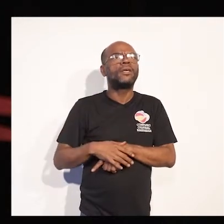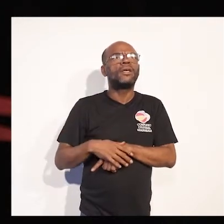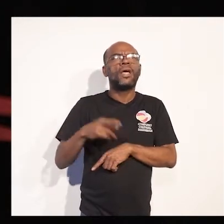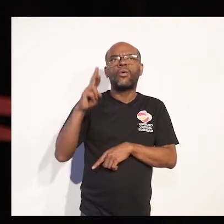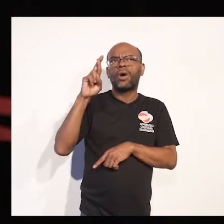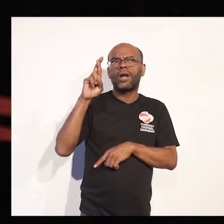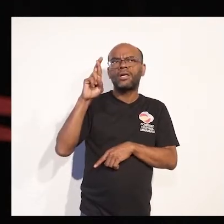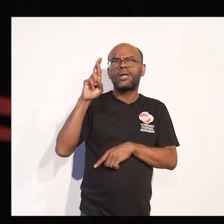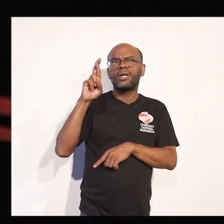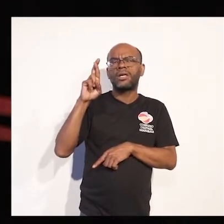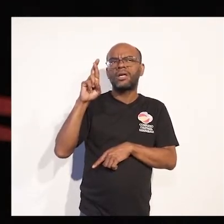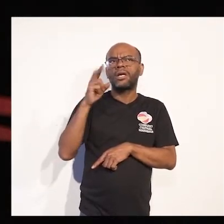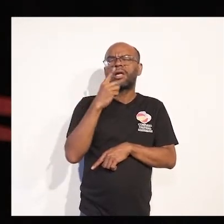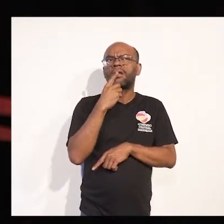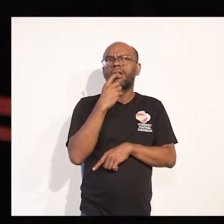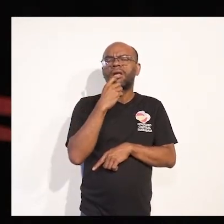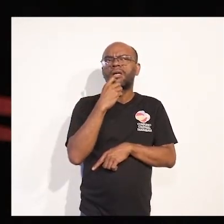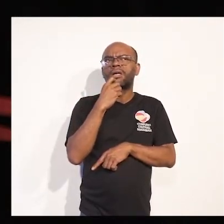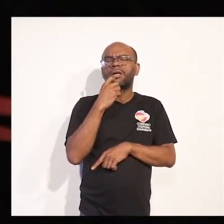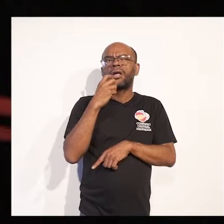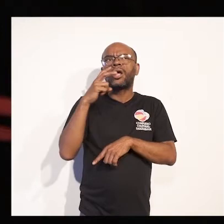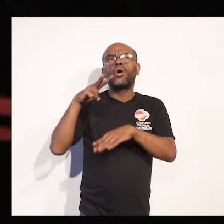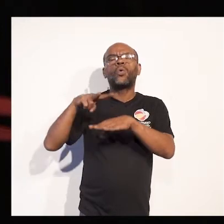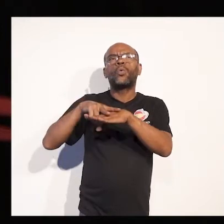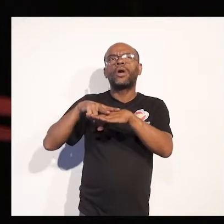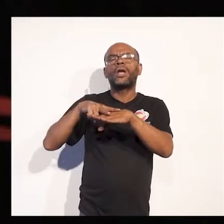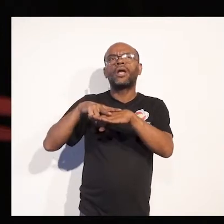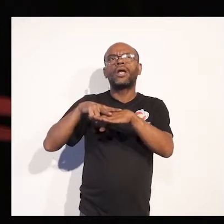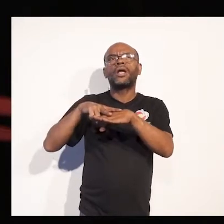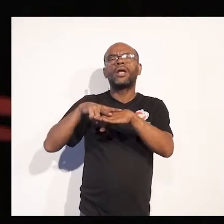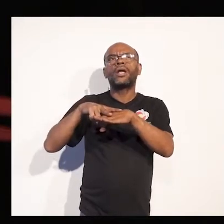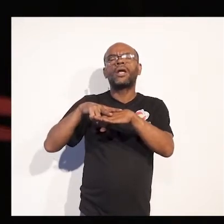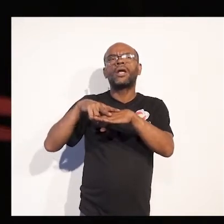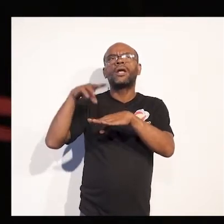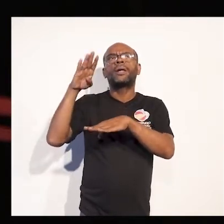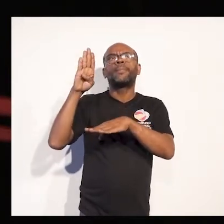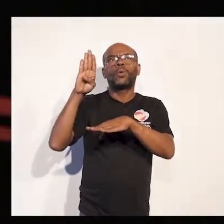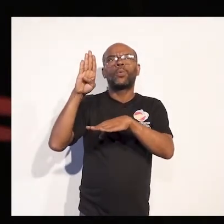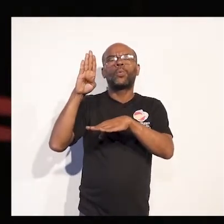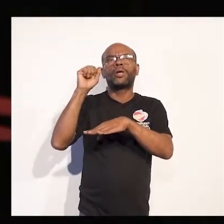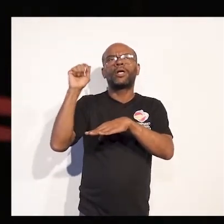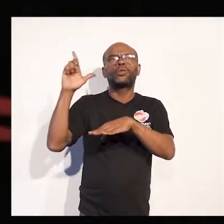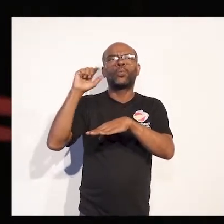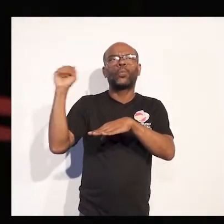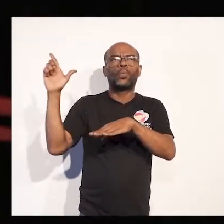red, green e blue. Vermelho, verde e